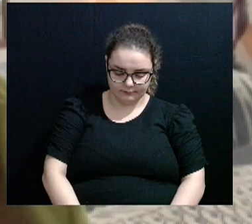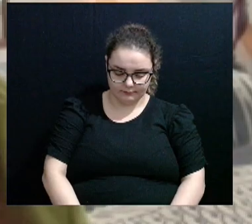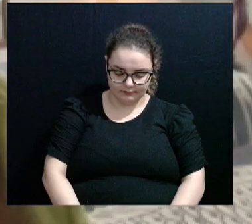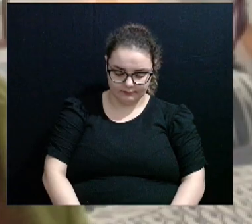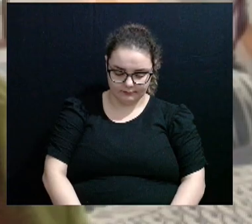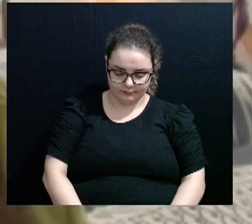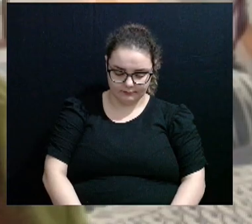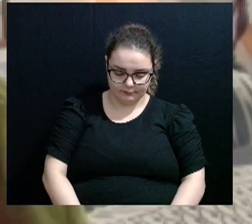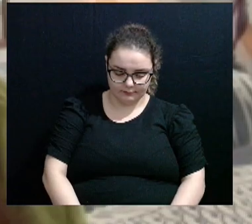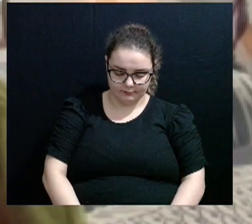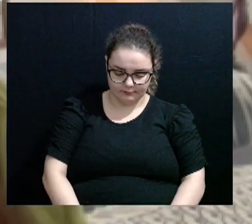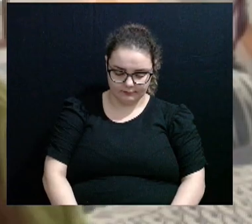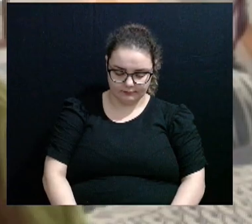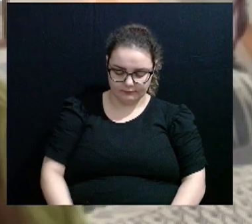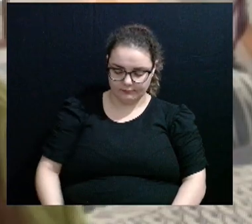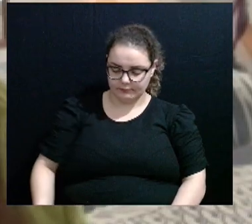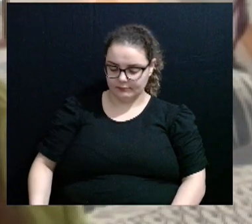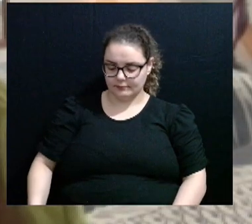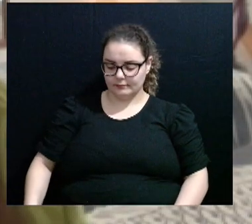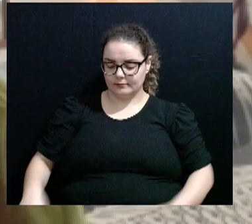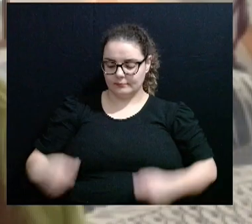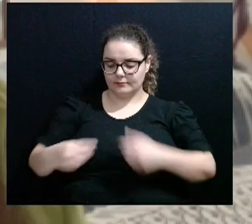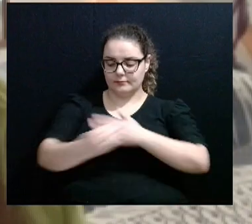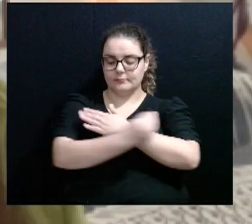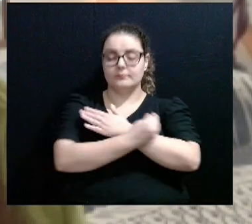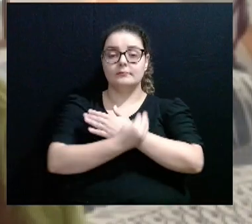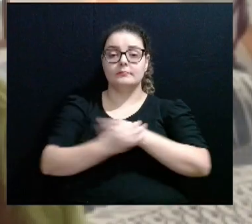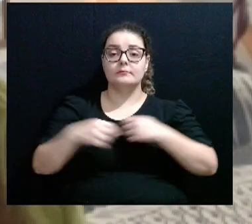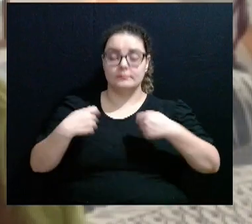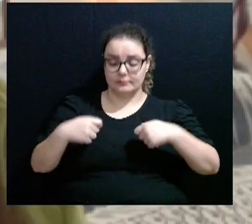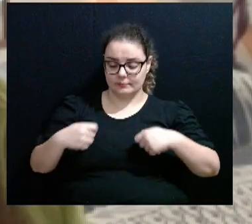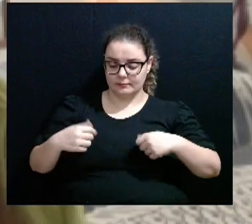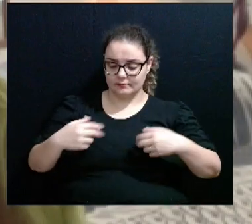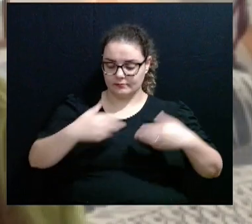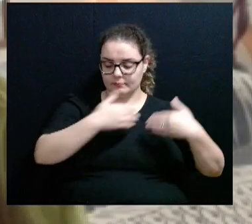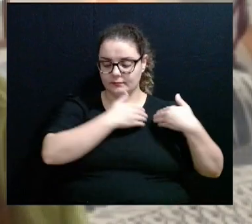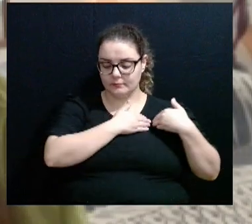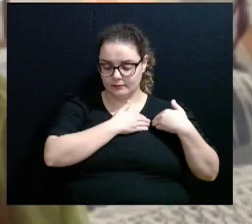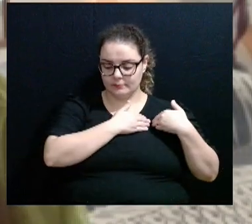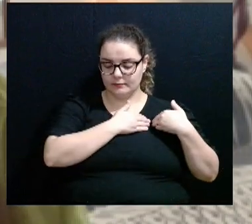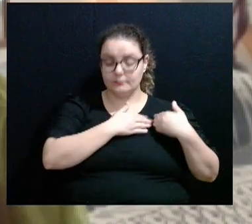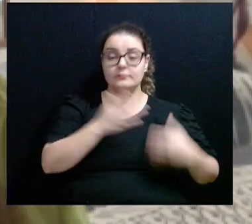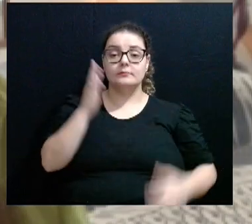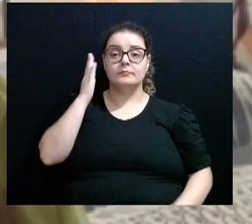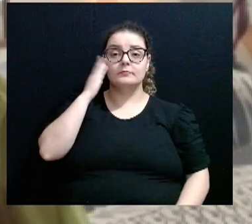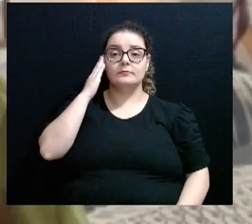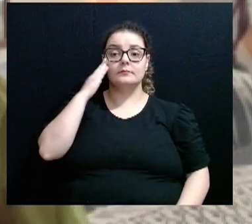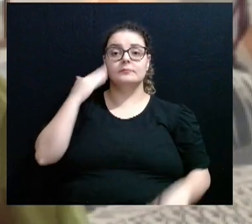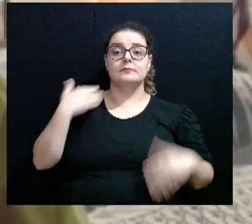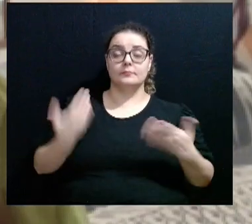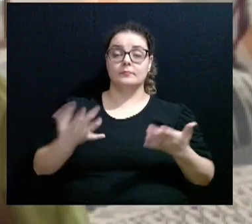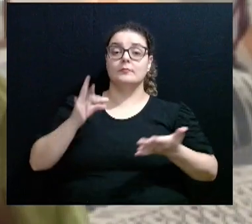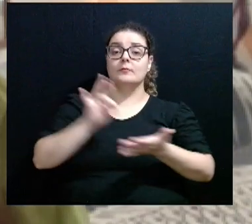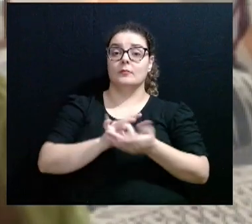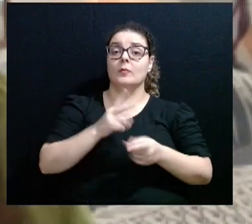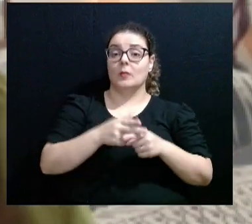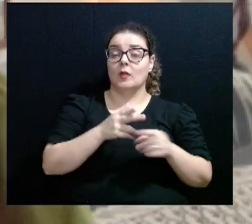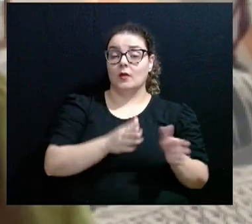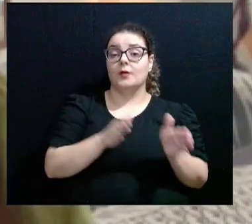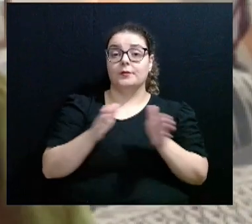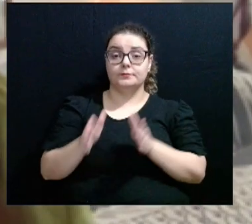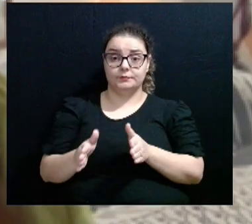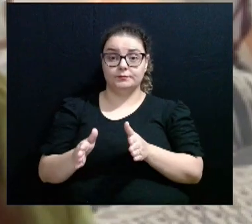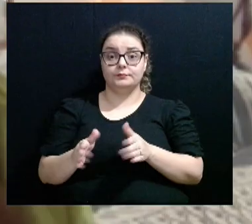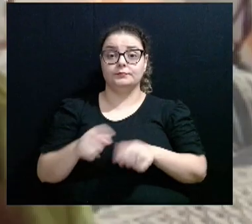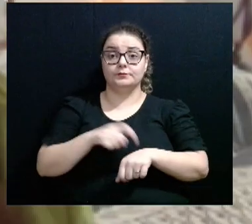tem que ter esse autocuidado e a gente tem que ter essa autorresponsabilidade de entender que aquilo de fato é um recorte, de que aquilo é um momento e que